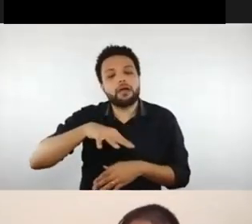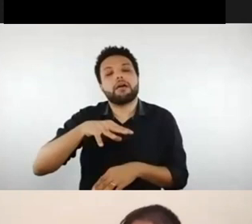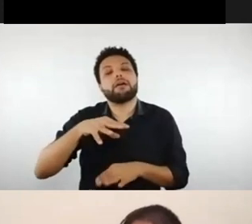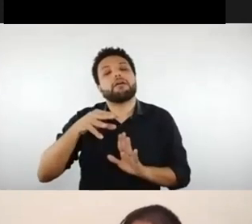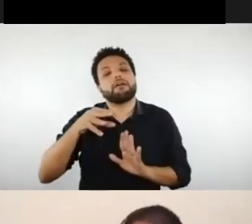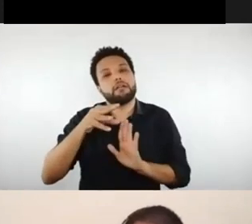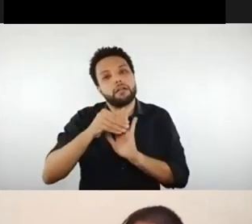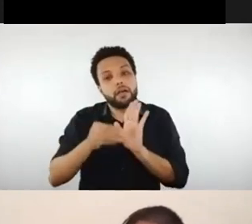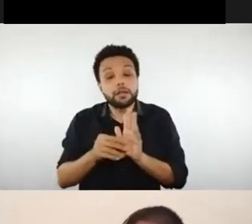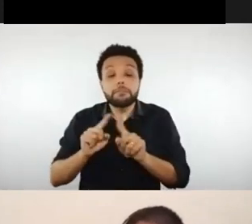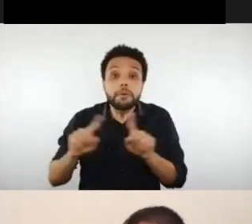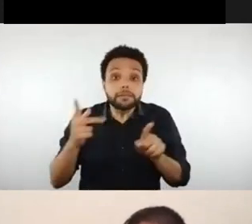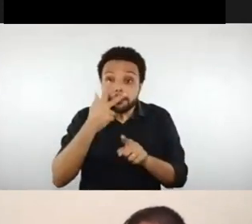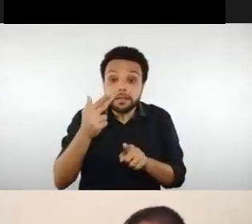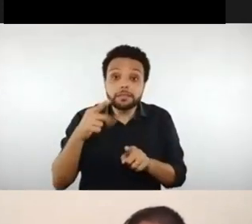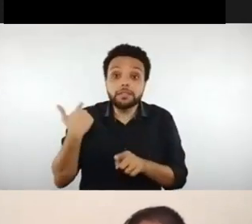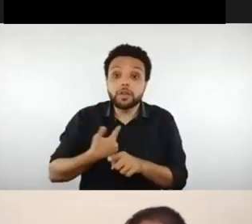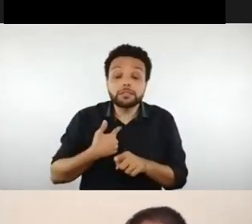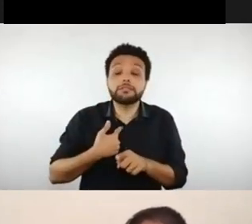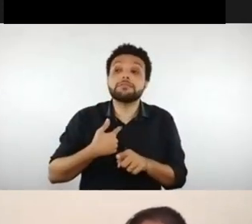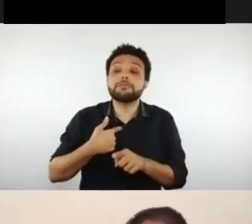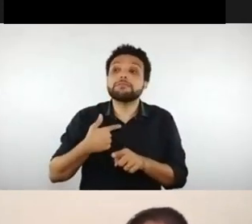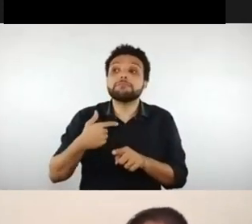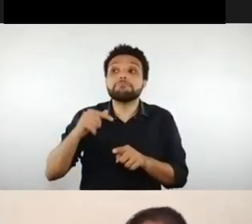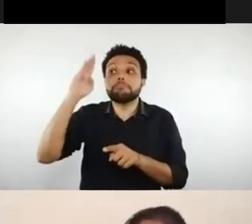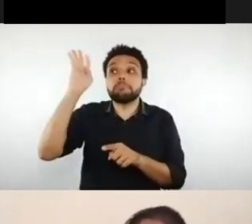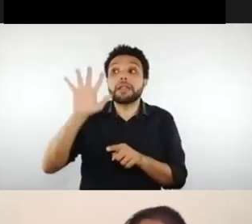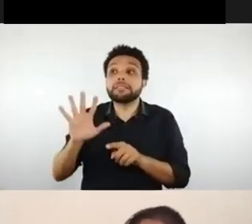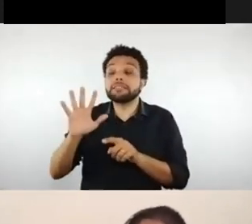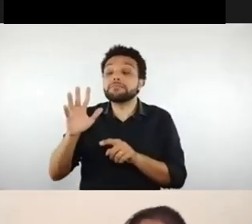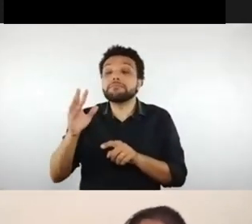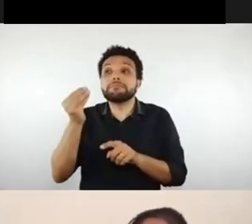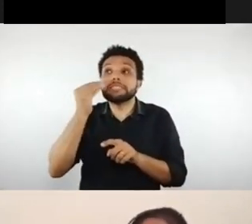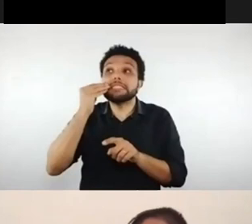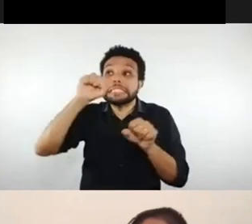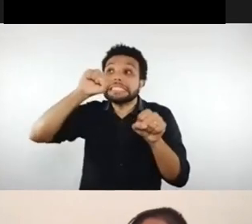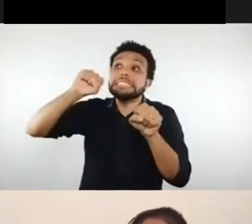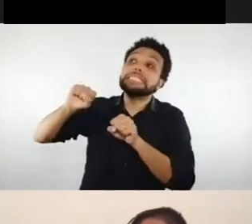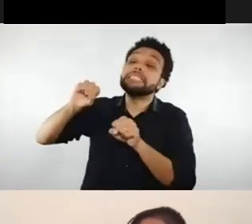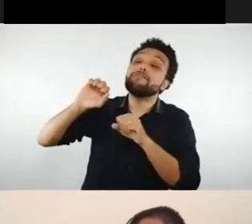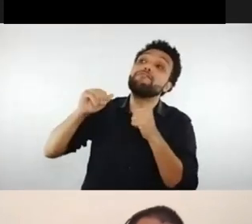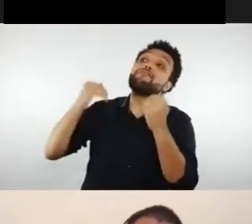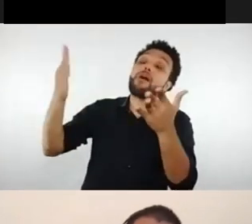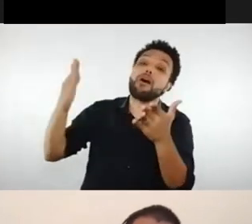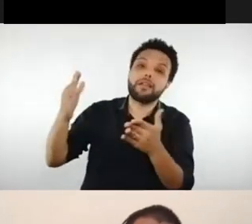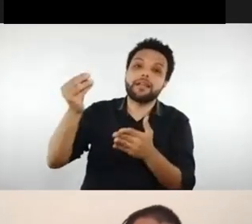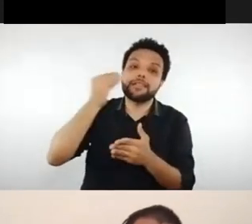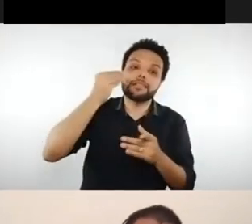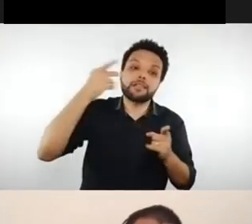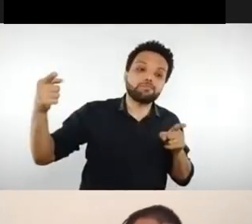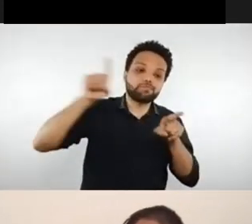gente está voltando os olhos para ampliar a nossa participação em coproduções, em possibilidades de